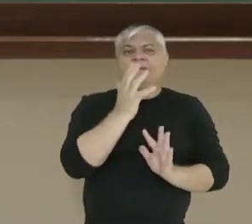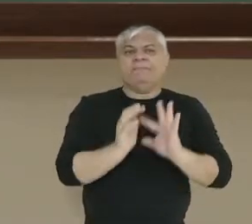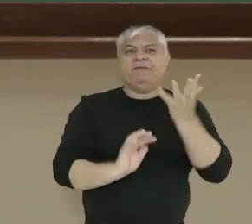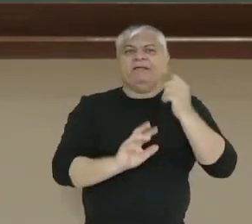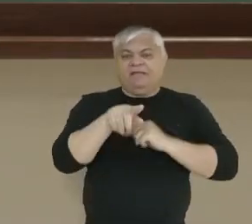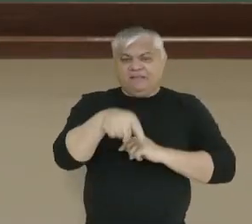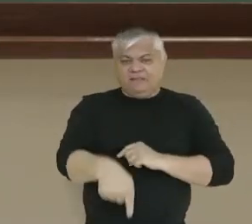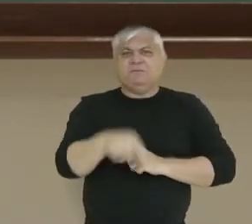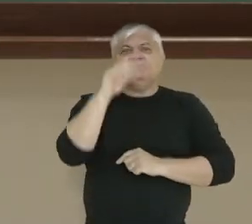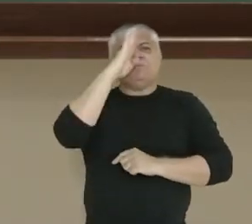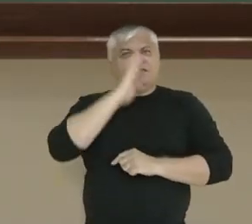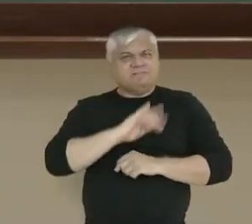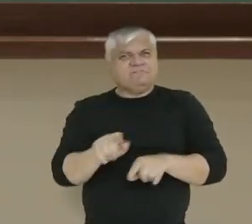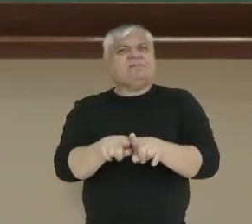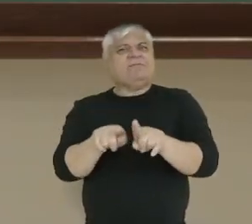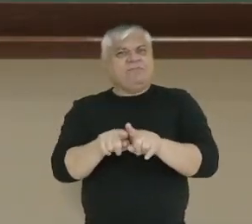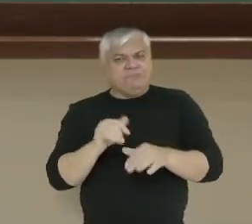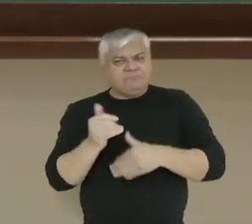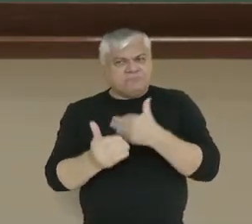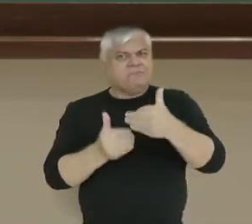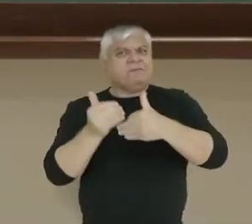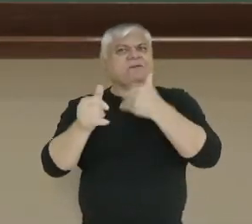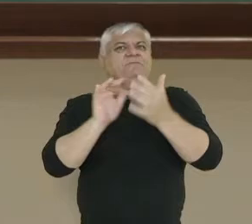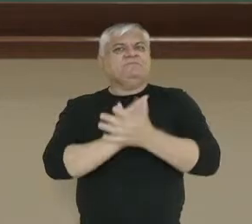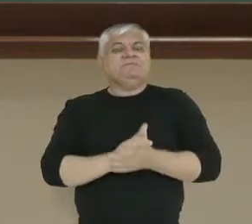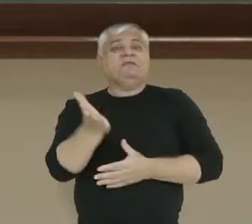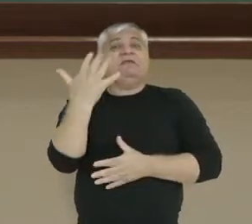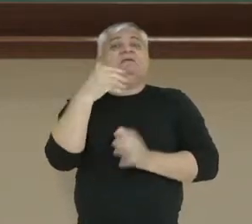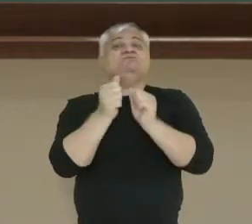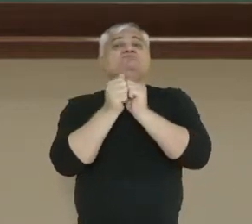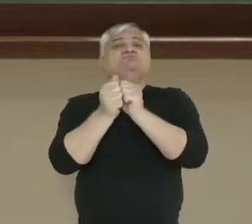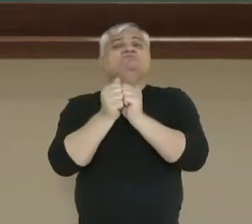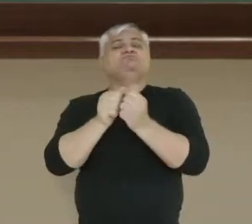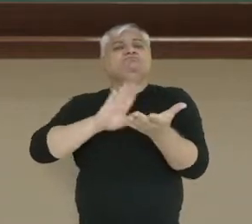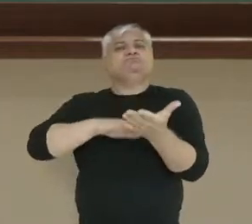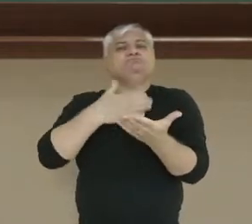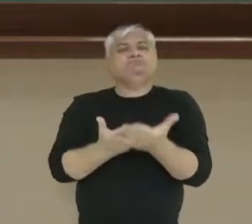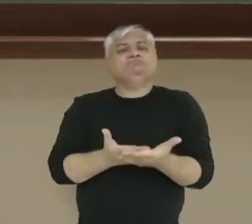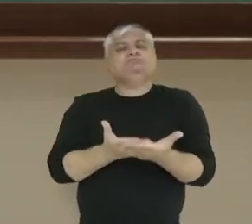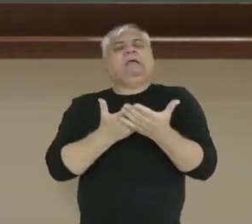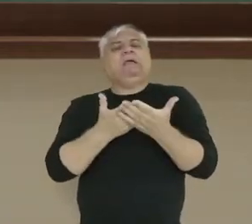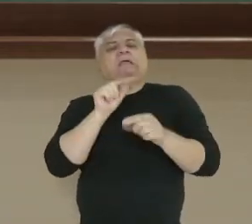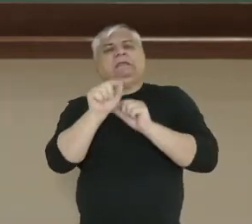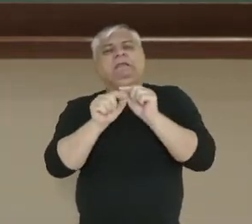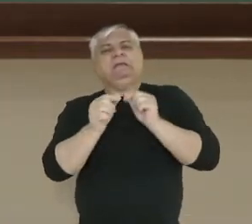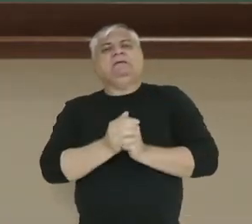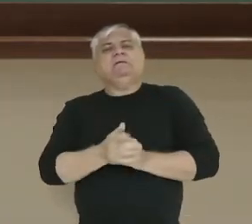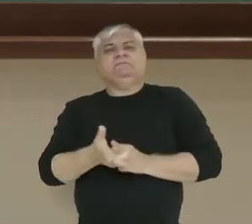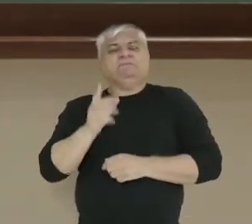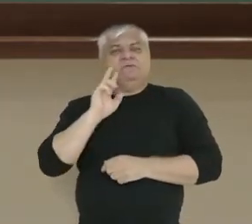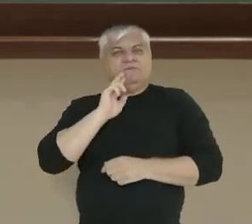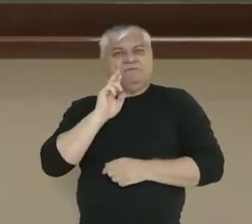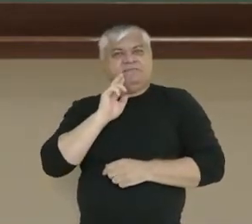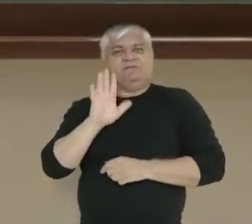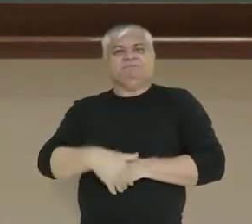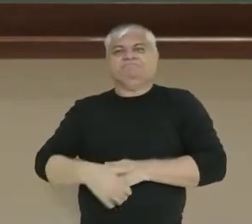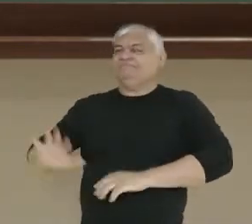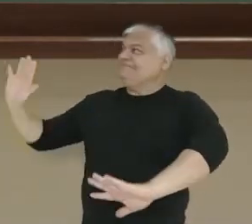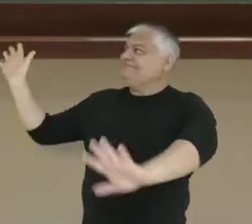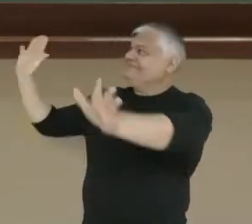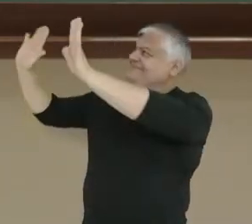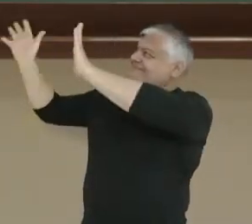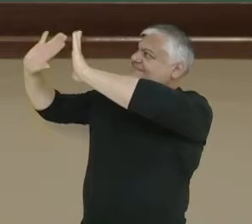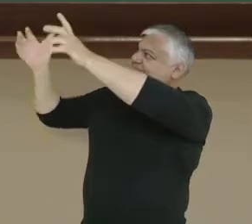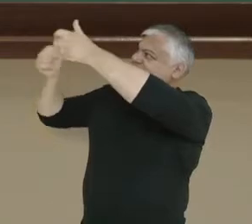no nosso país. Quem vai acompanhar a gente durante toda essa aula é o nosso intérprete,